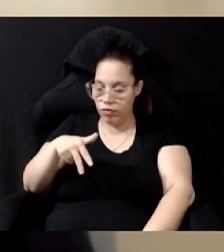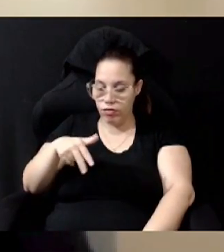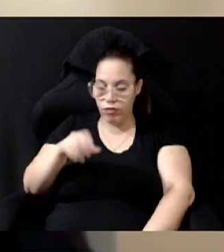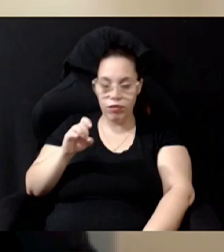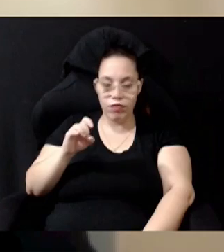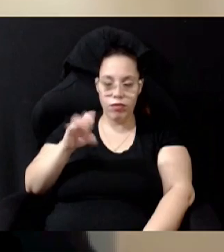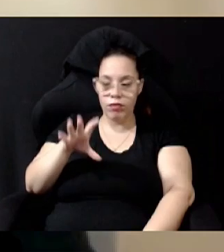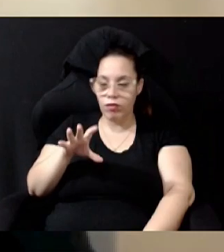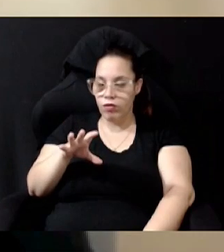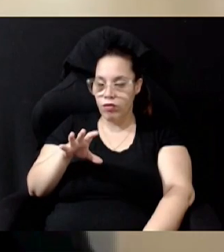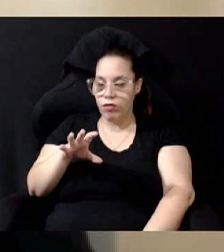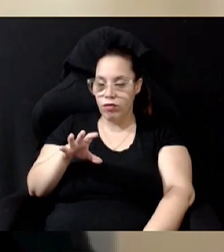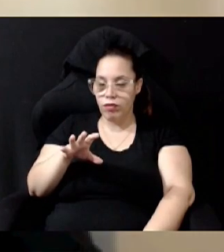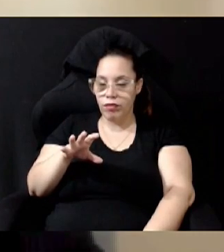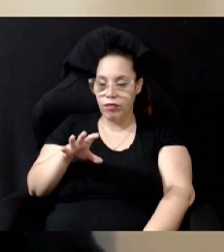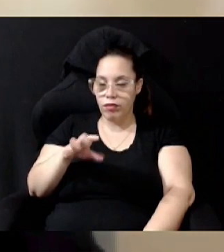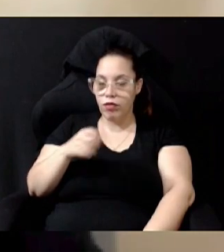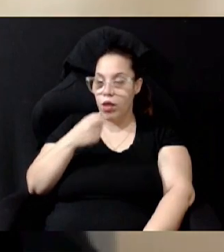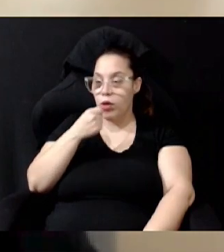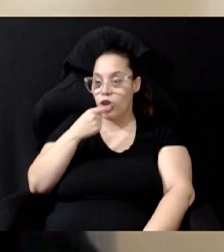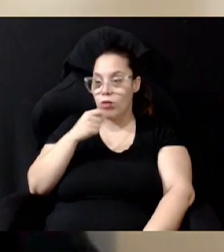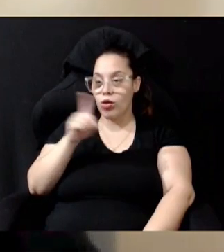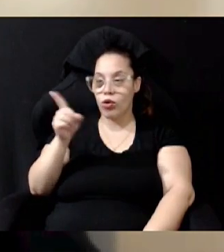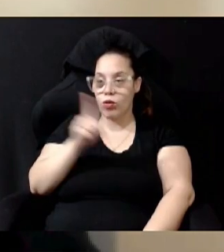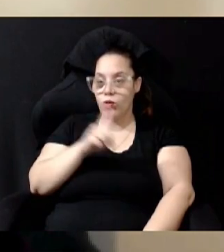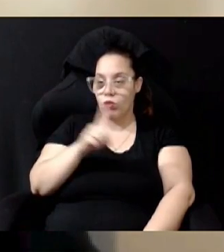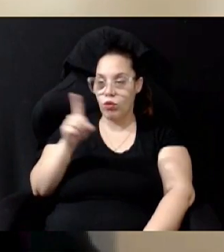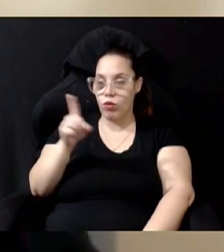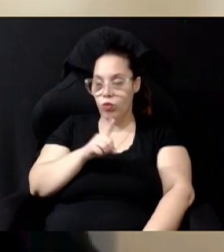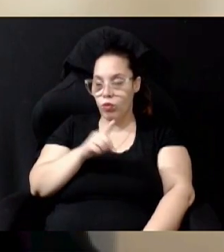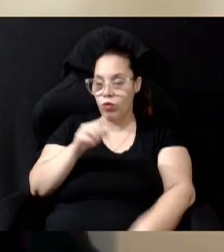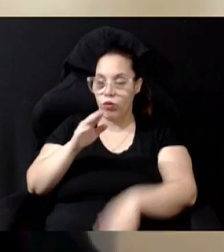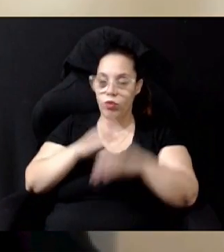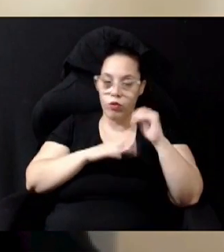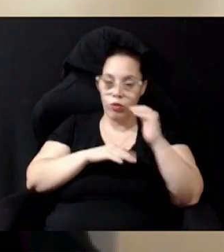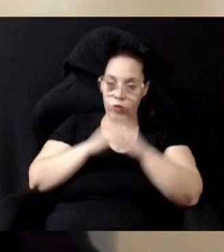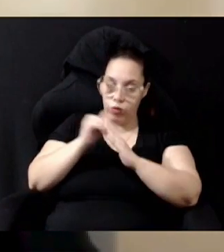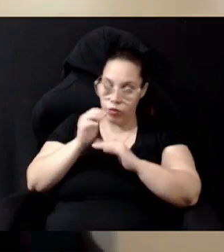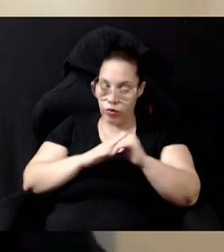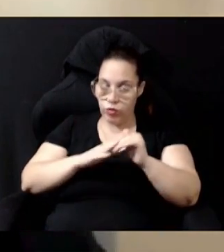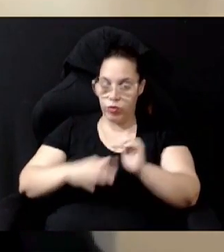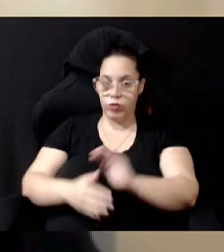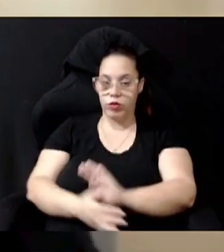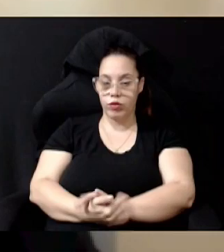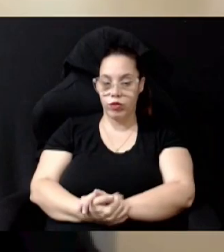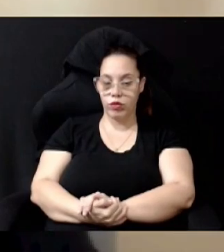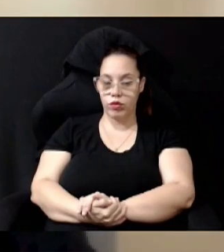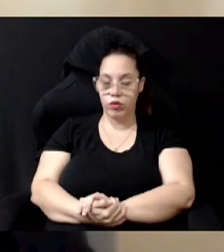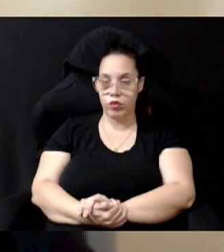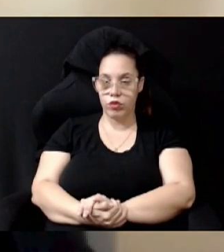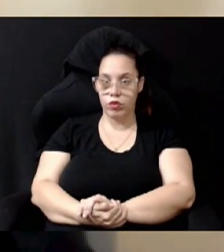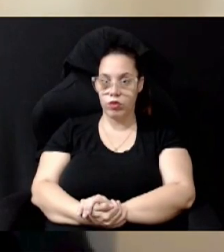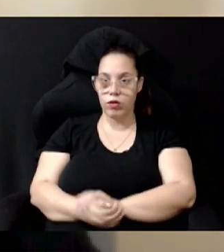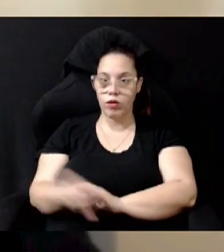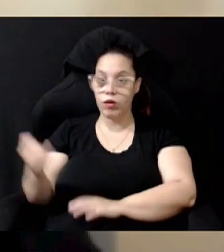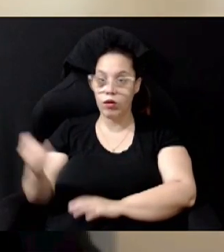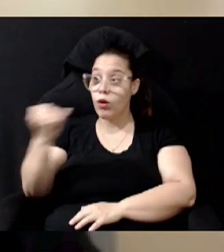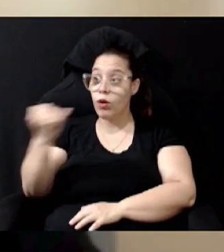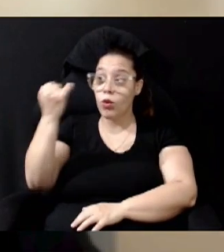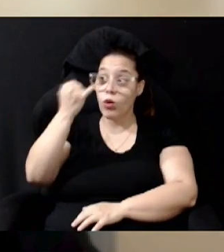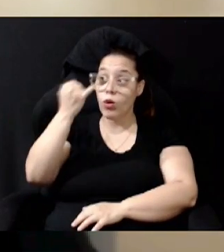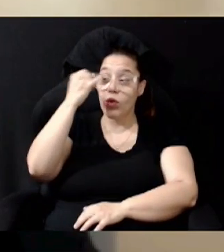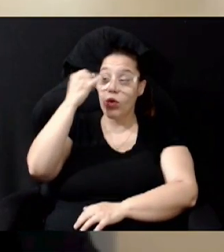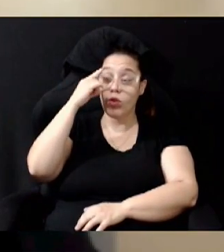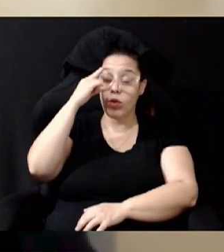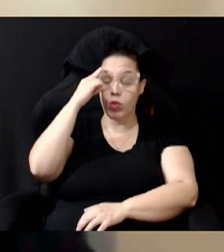somente medicamentoso. É um tratamento que é essencial que a pessoa tenha alguma